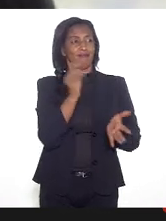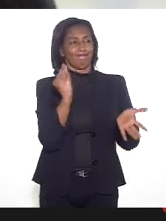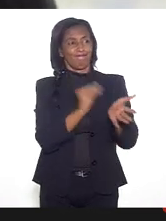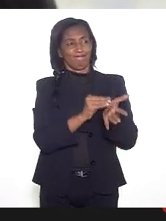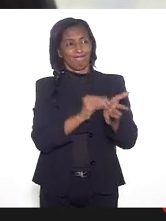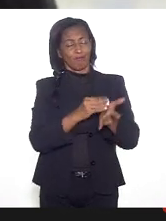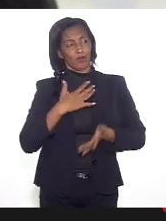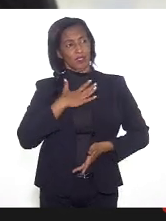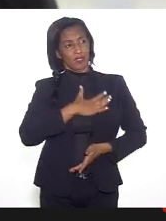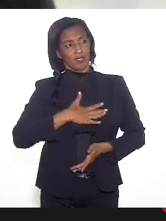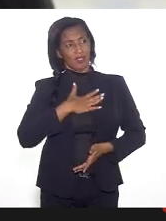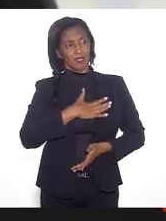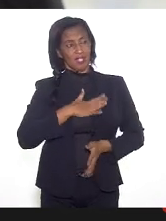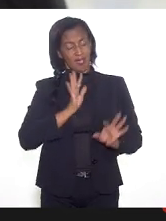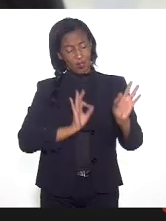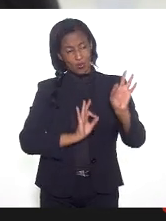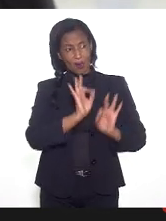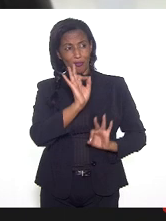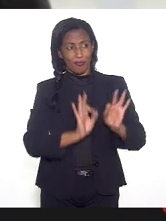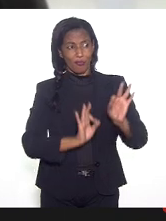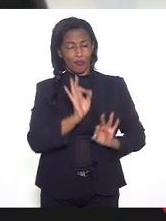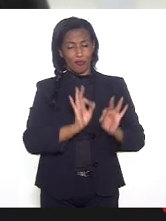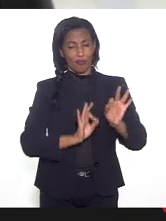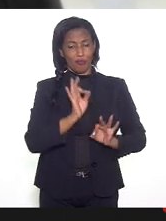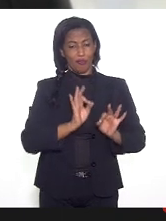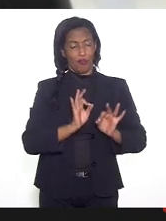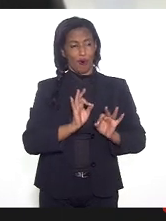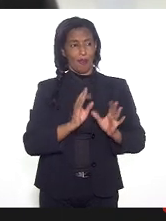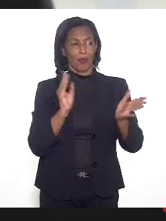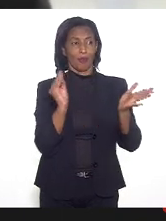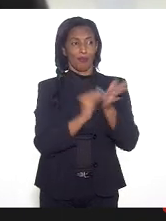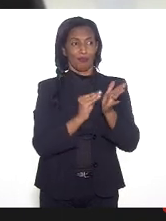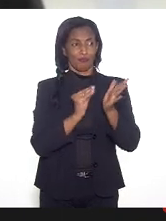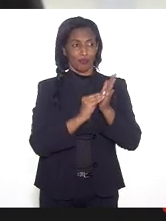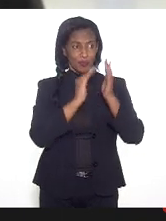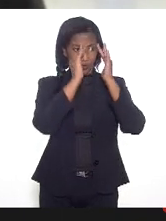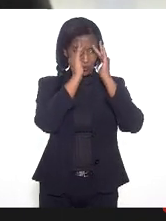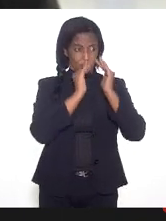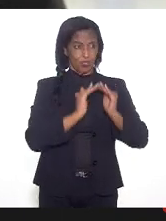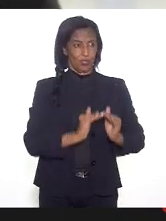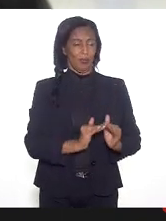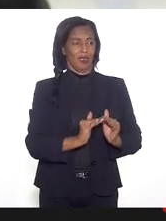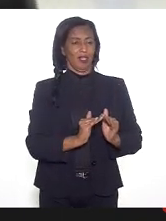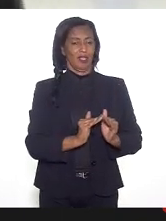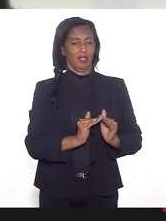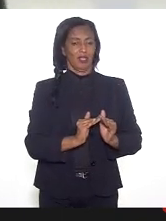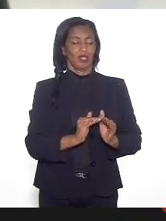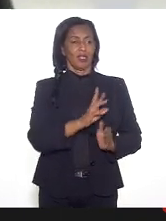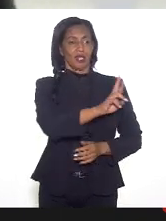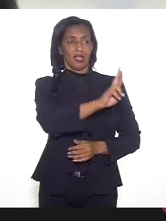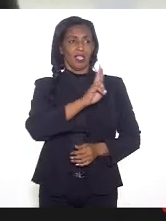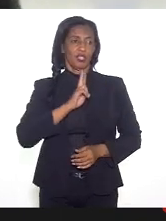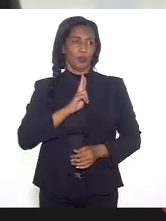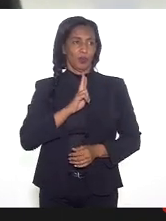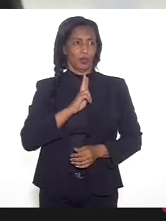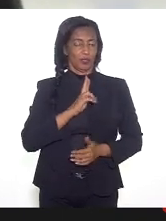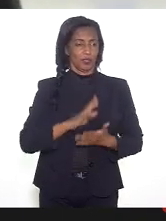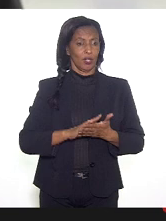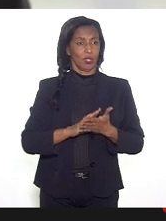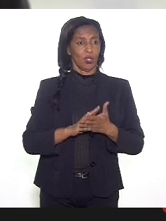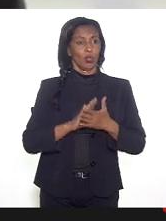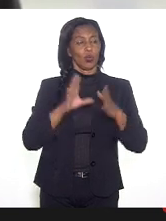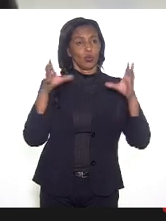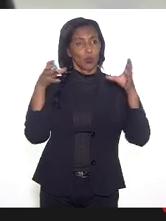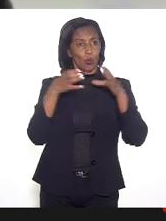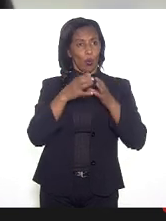é com a maneira indelicada, com a descortesia e com a evasividade na resposta por parte do Corpo